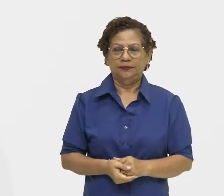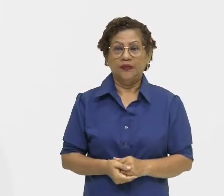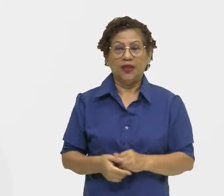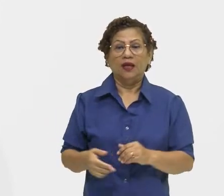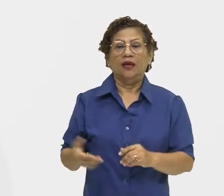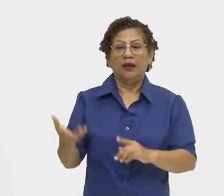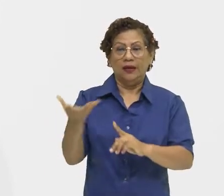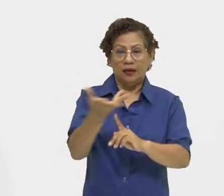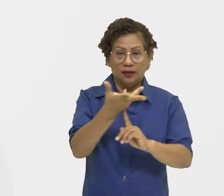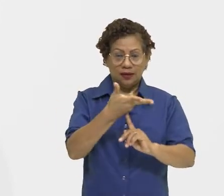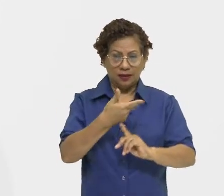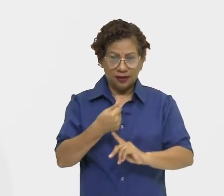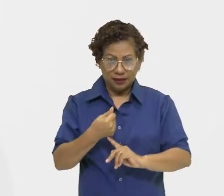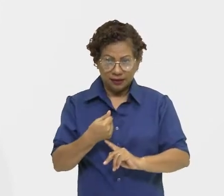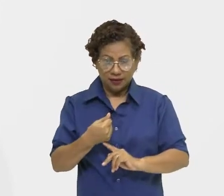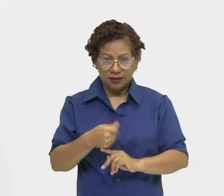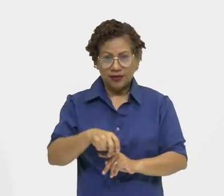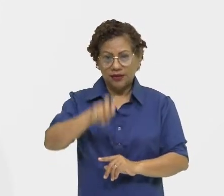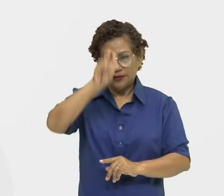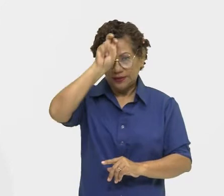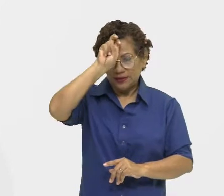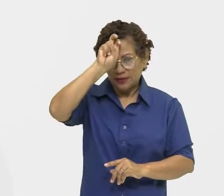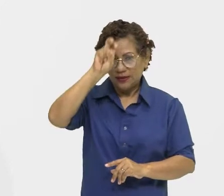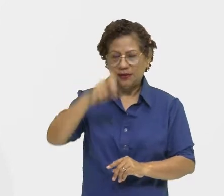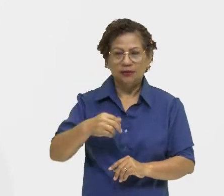marcada pela forte presença da